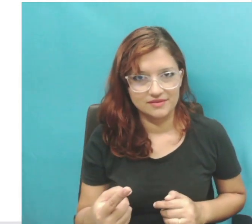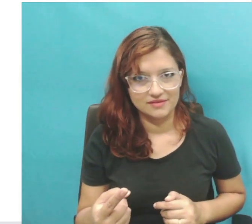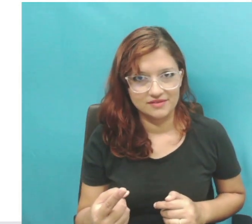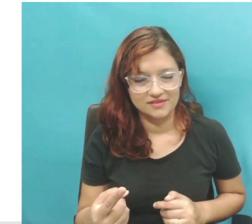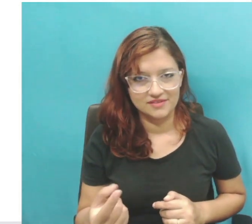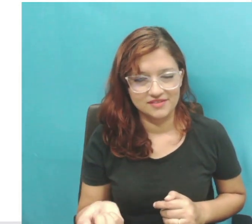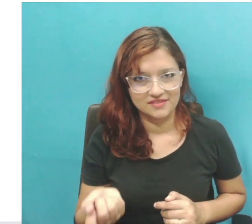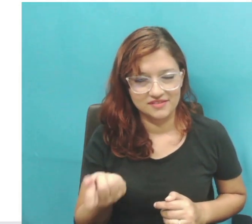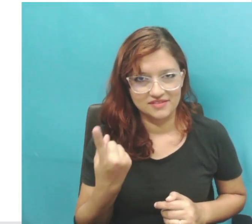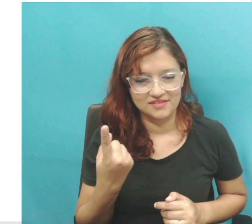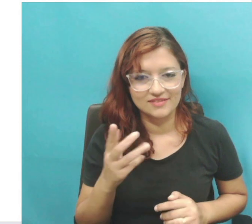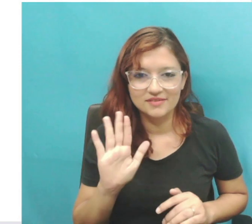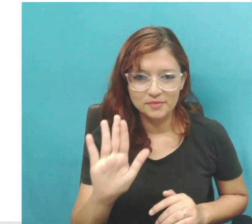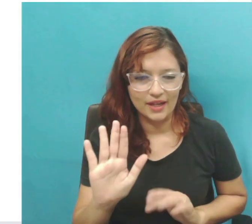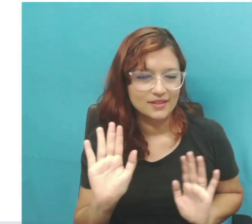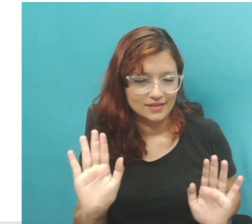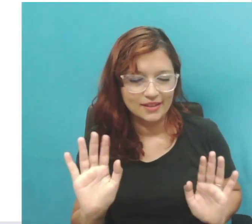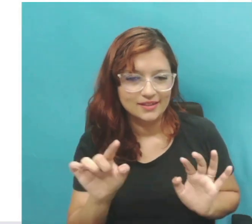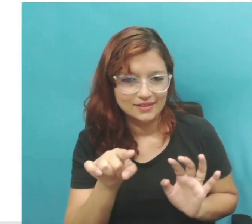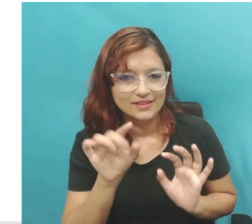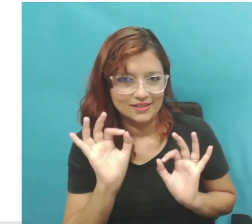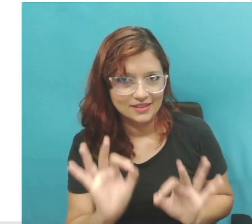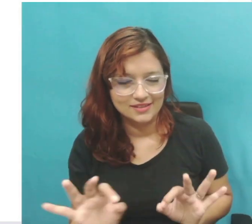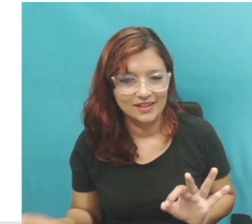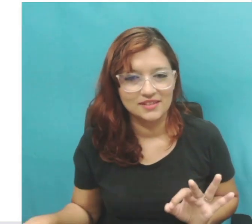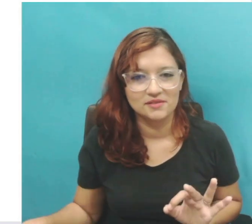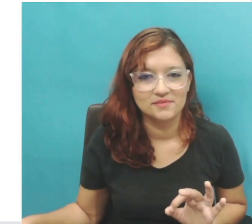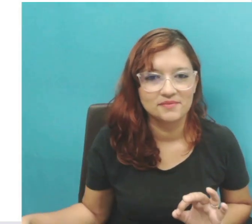Viu? Achou estranho?